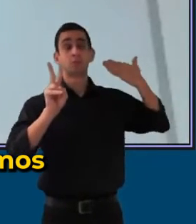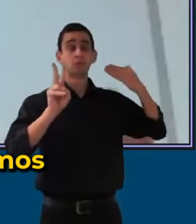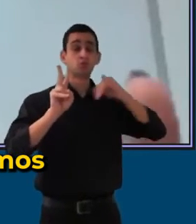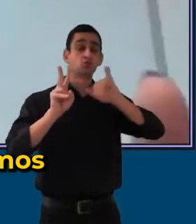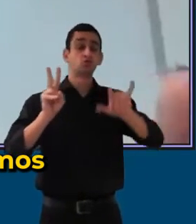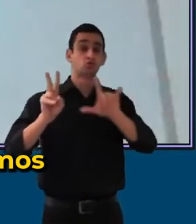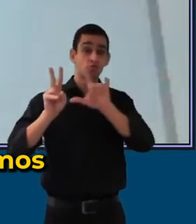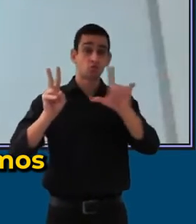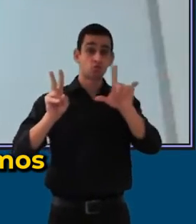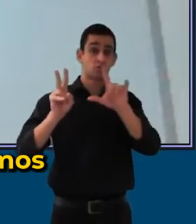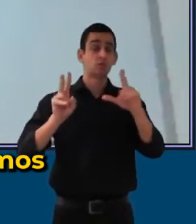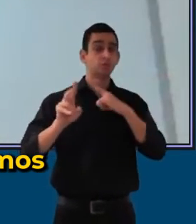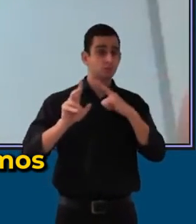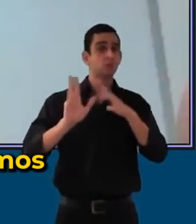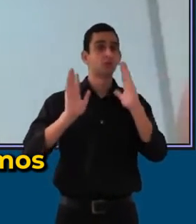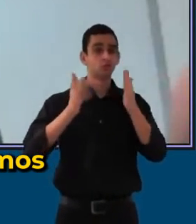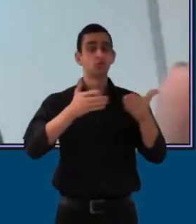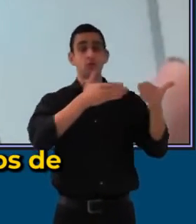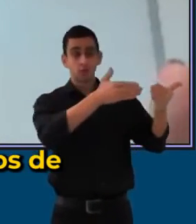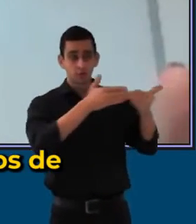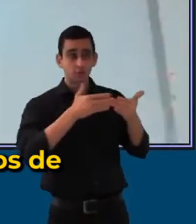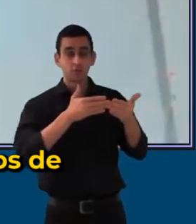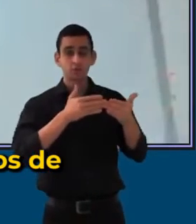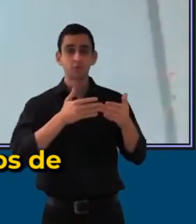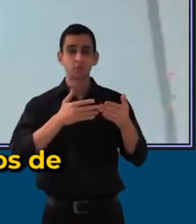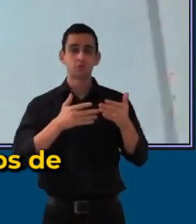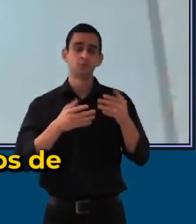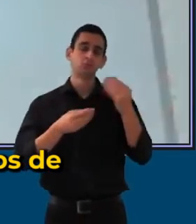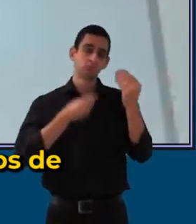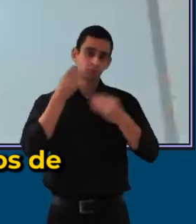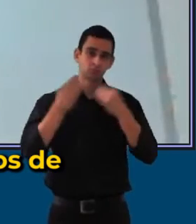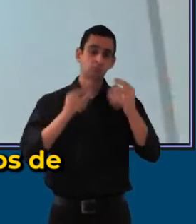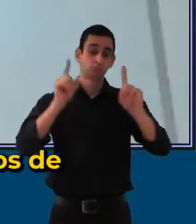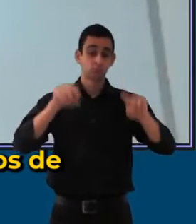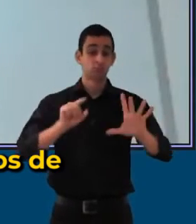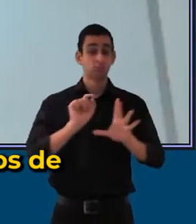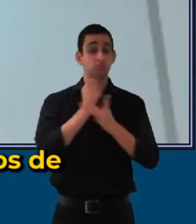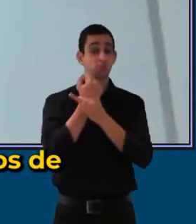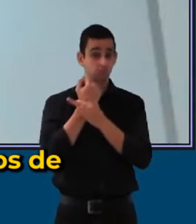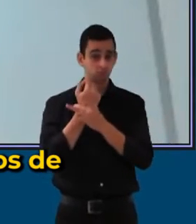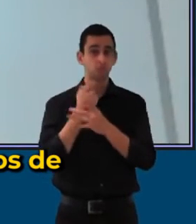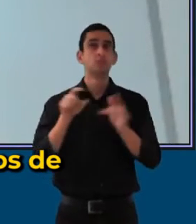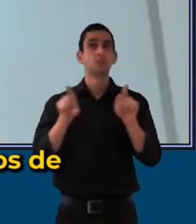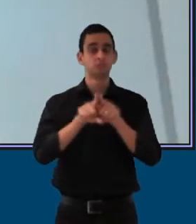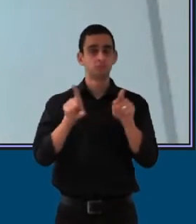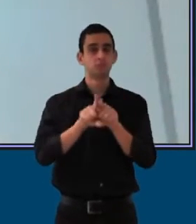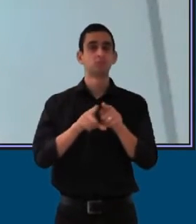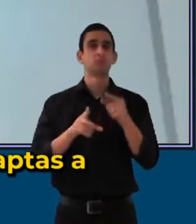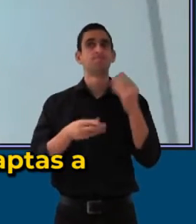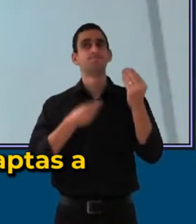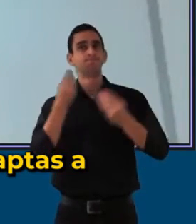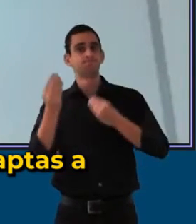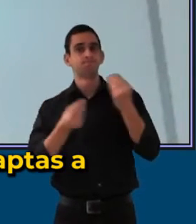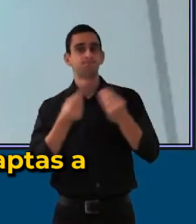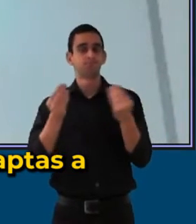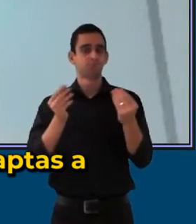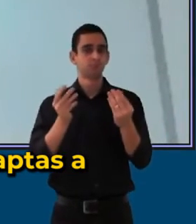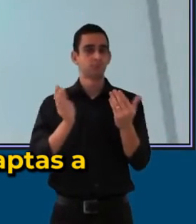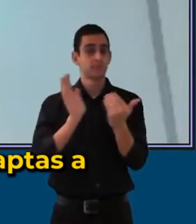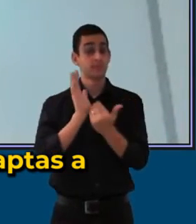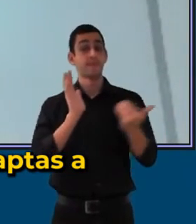solicitação para que, em termos técnicos, a gente possa ter essa segurança em termos de tamanho de poligonal, para,